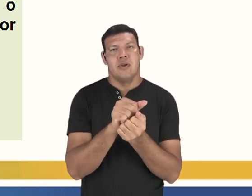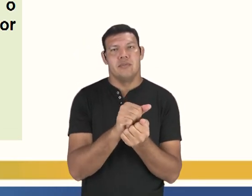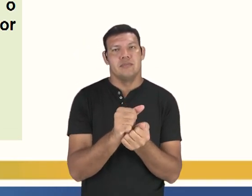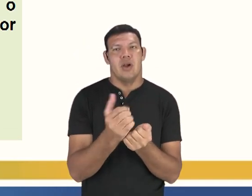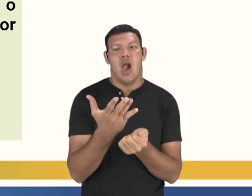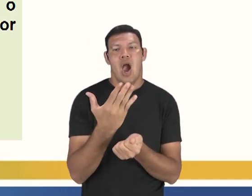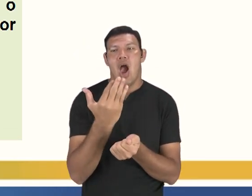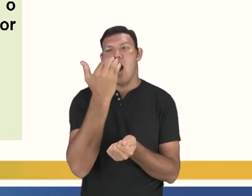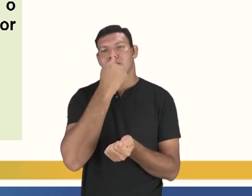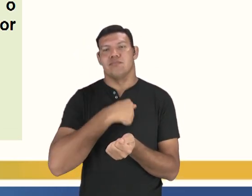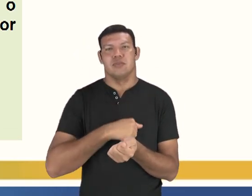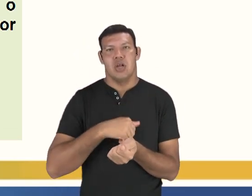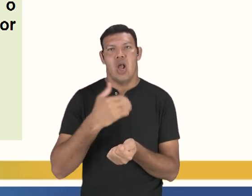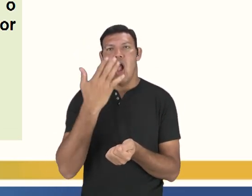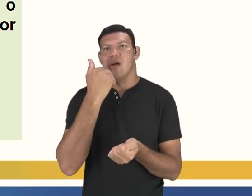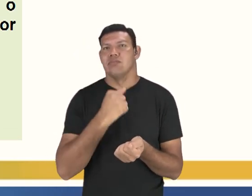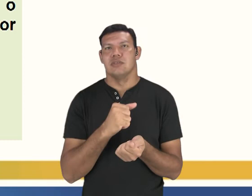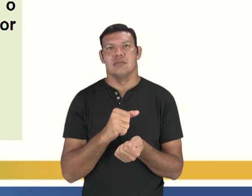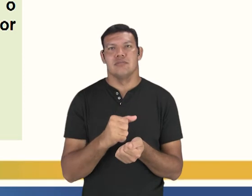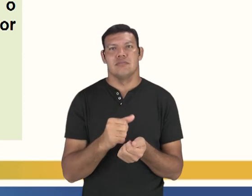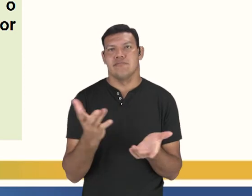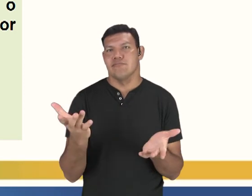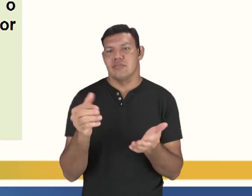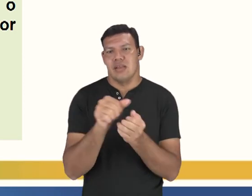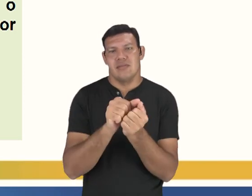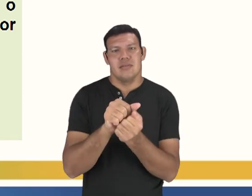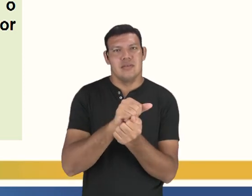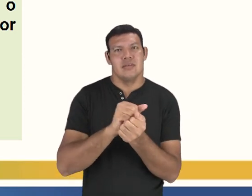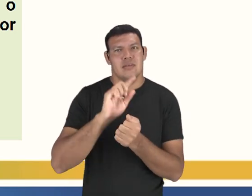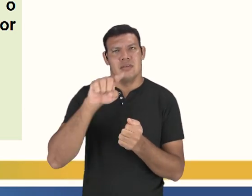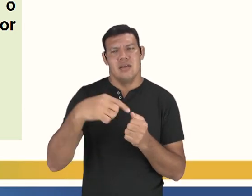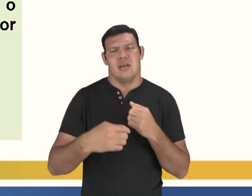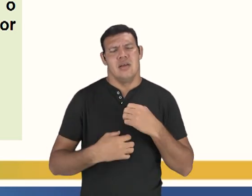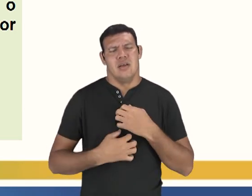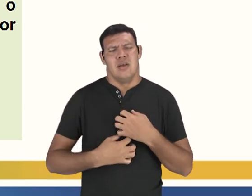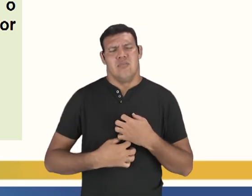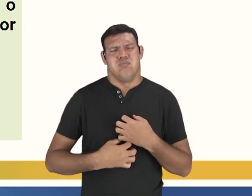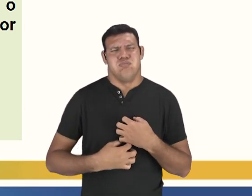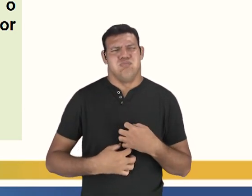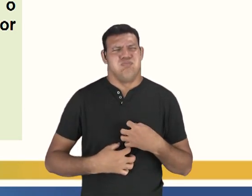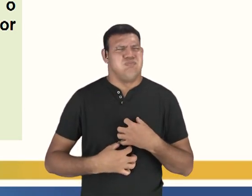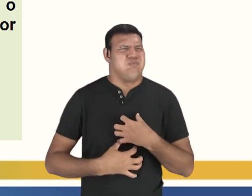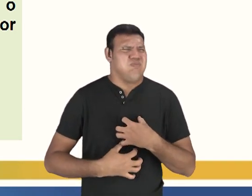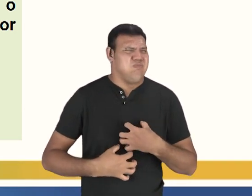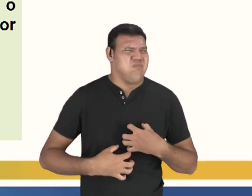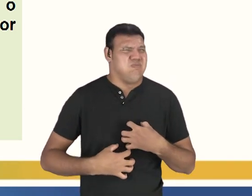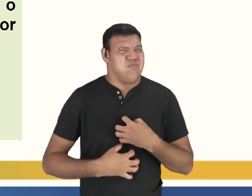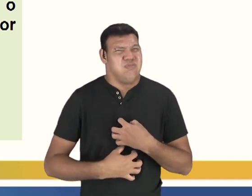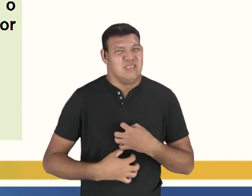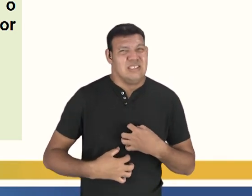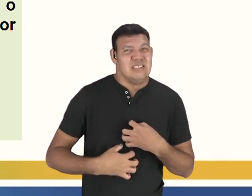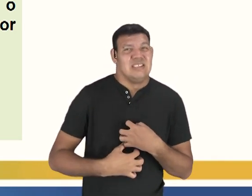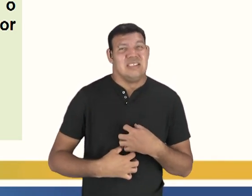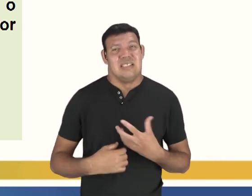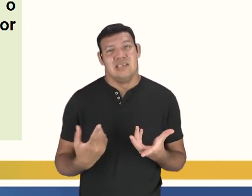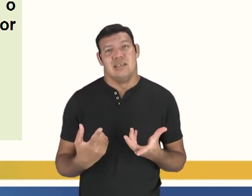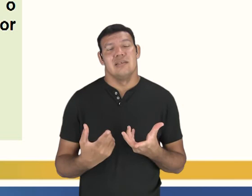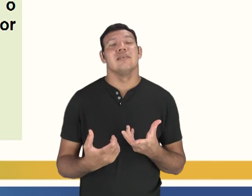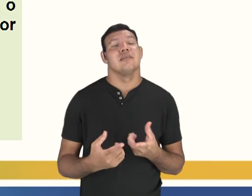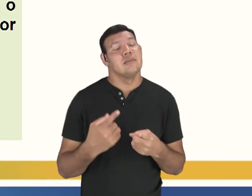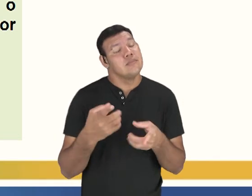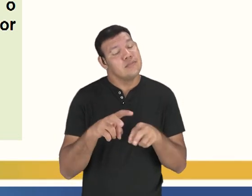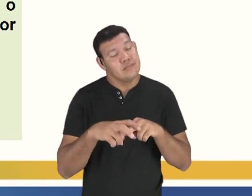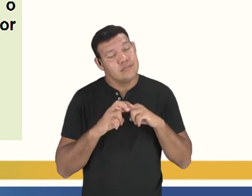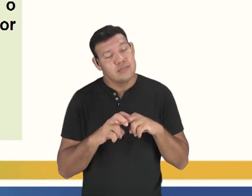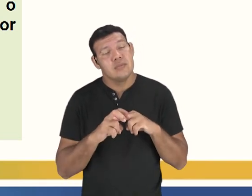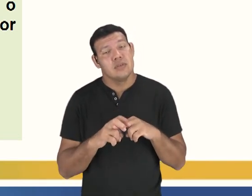ingerindo o alimento em grandes blocos, né? E depois ela sente que o estômago está pesado, né? Que está ali uma digestão, não está ocorrendo muito bem. É